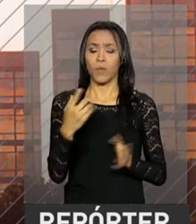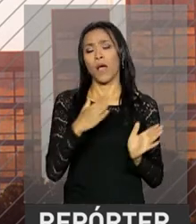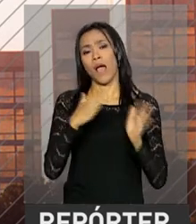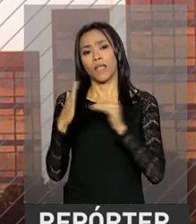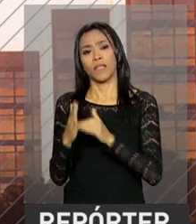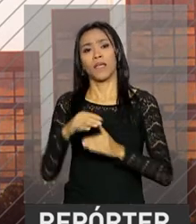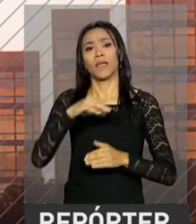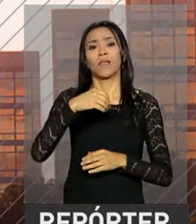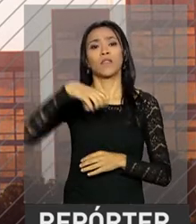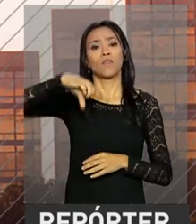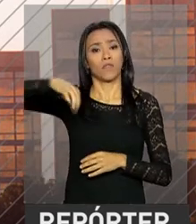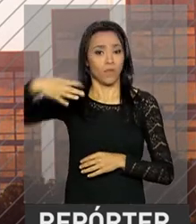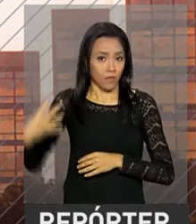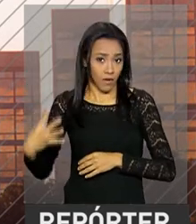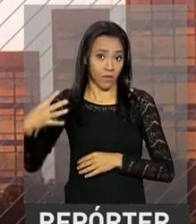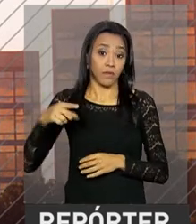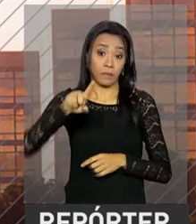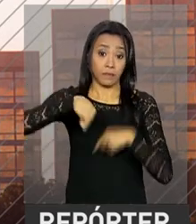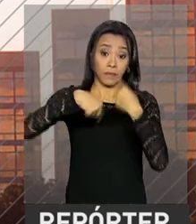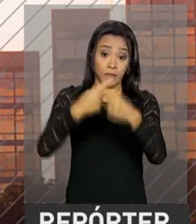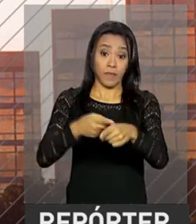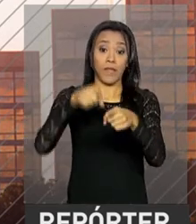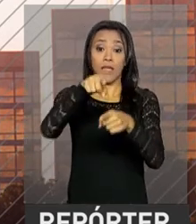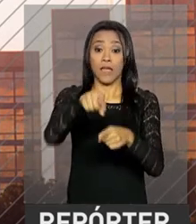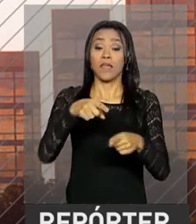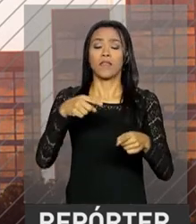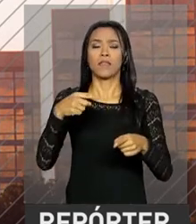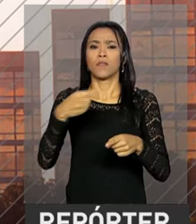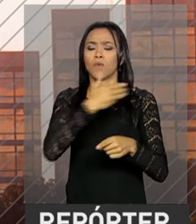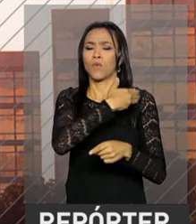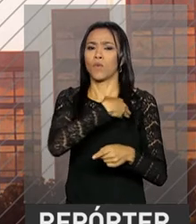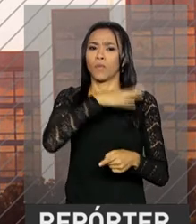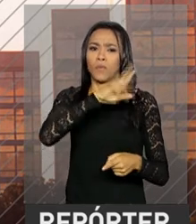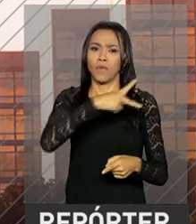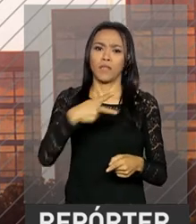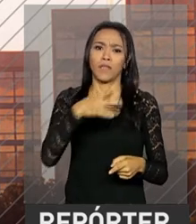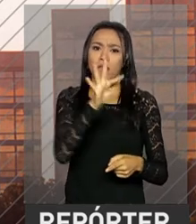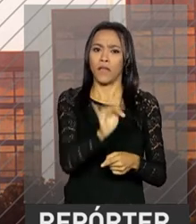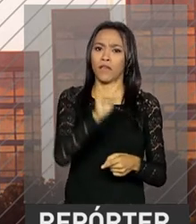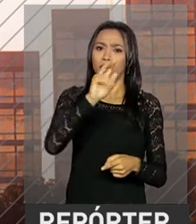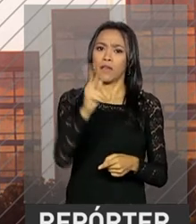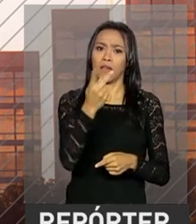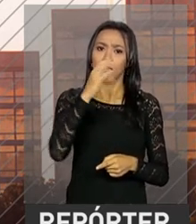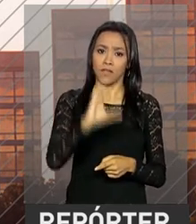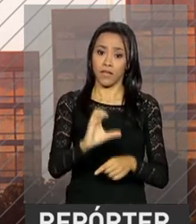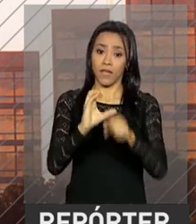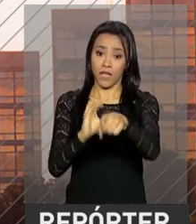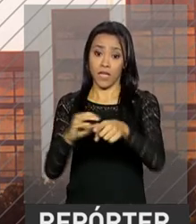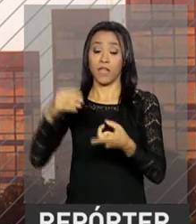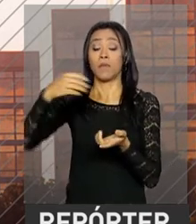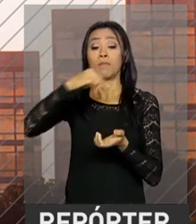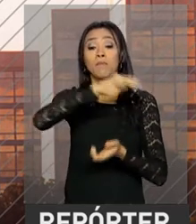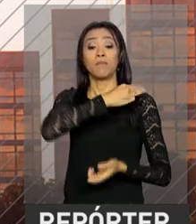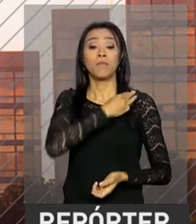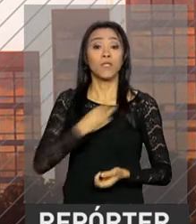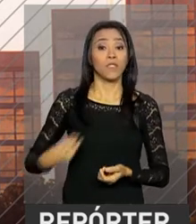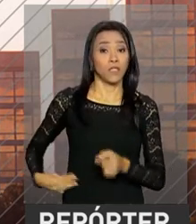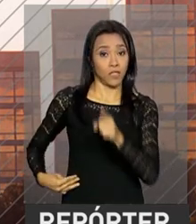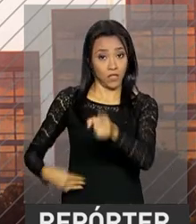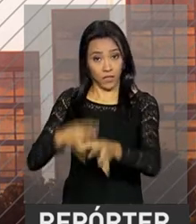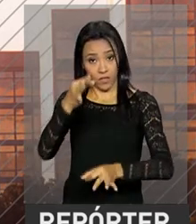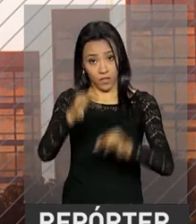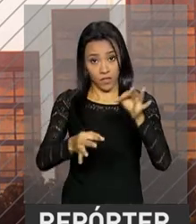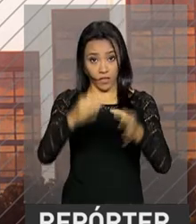1994 no governo fernando henrique cardoso aloísio nunes foi ministro da secretaria geral da presidência da república